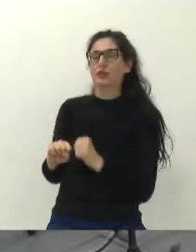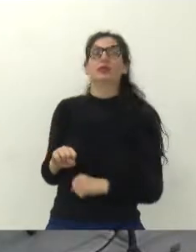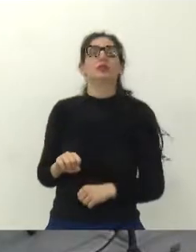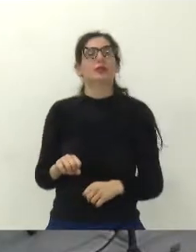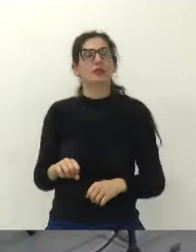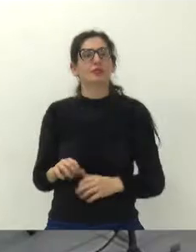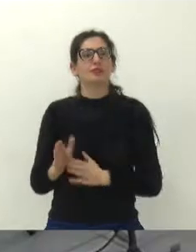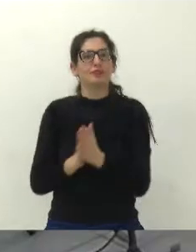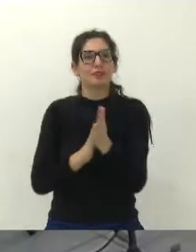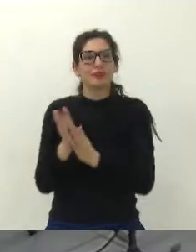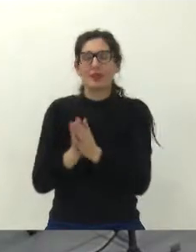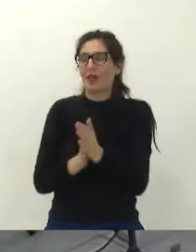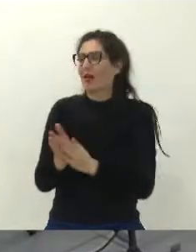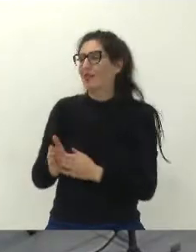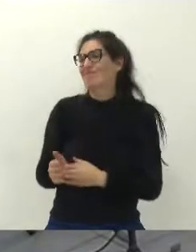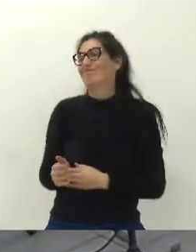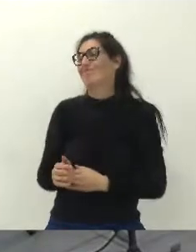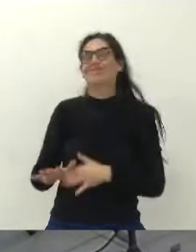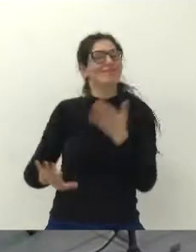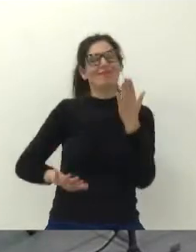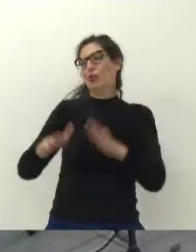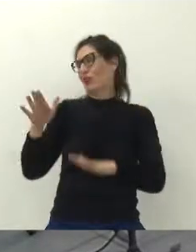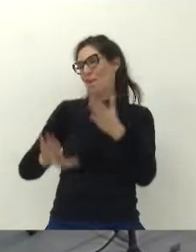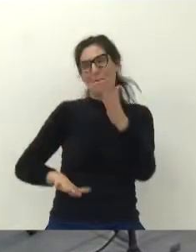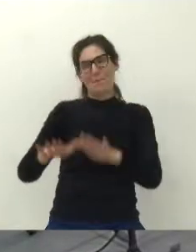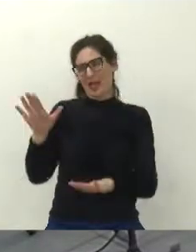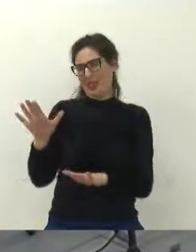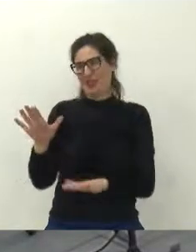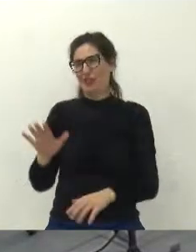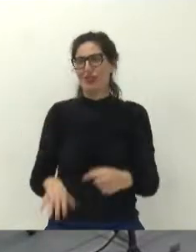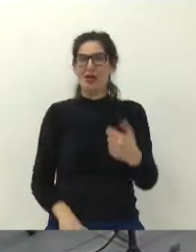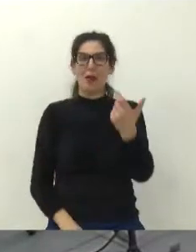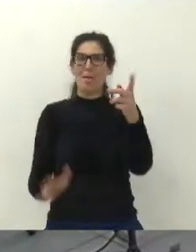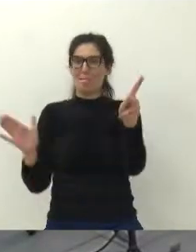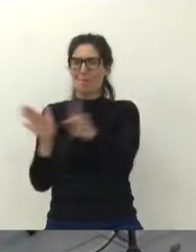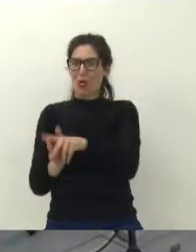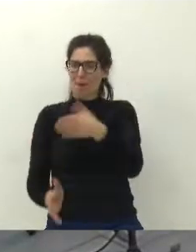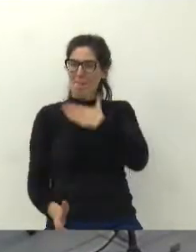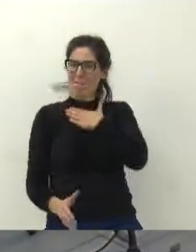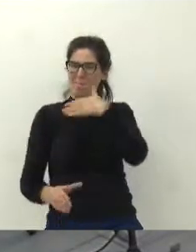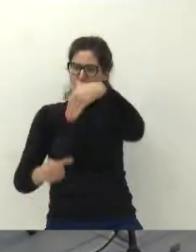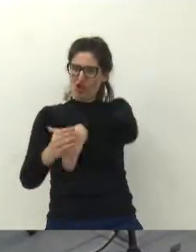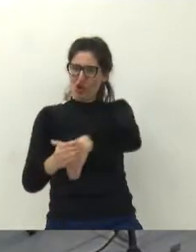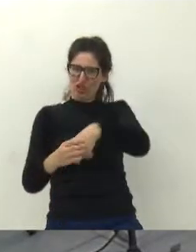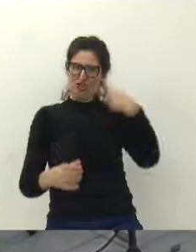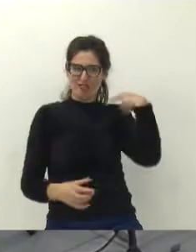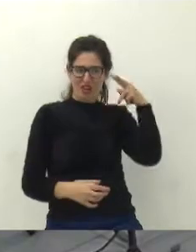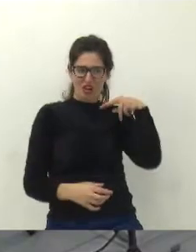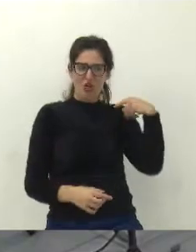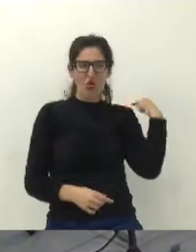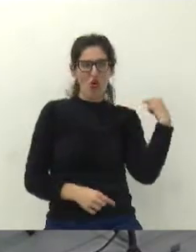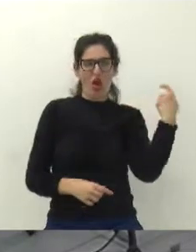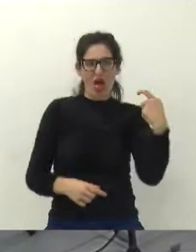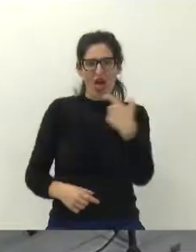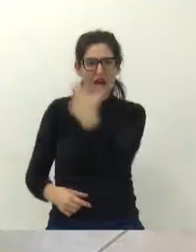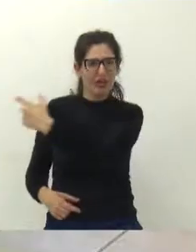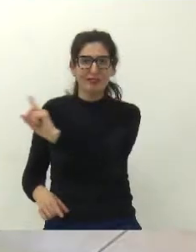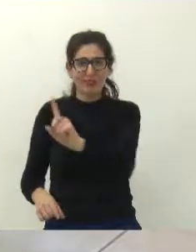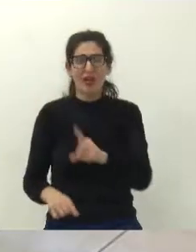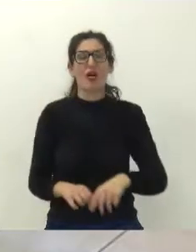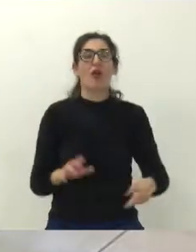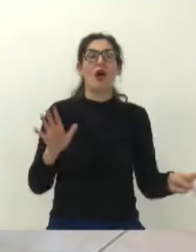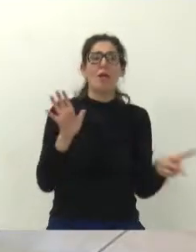processo não passa por nós. Não depende da aprovação dos vereadores para se dar reajuste para a empresa. Não passa por nós. Exatamente. Entendeu?